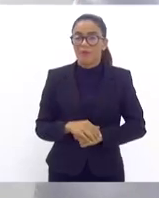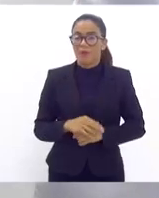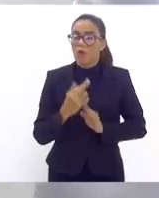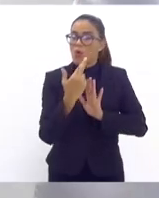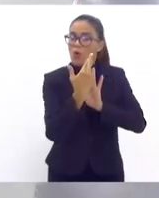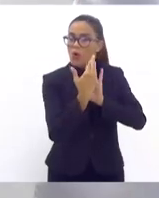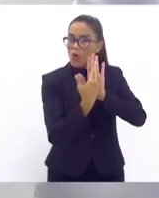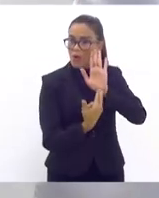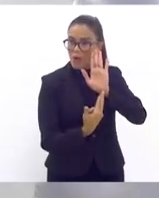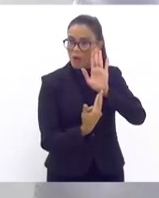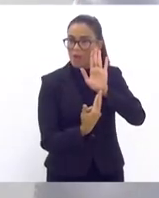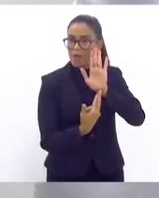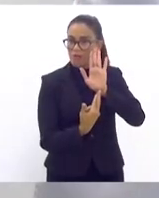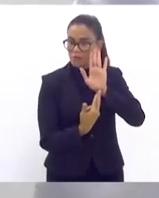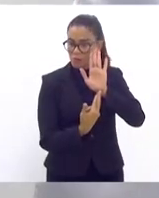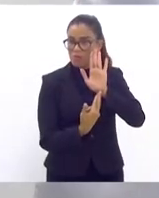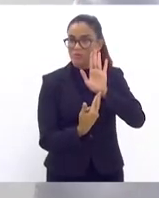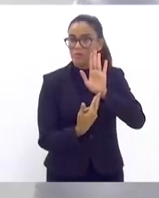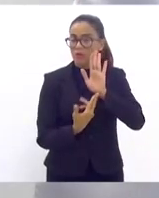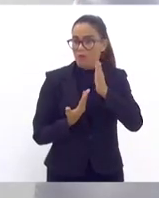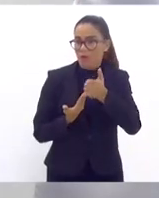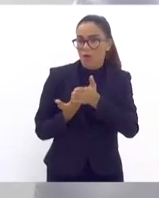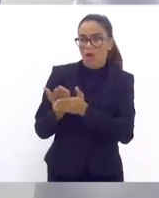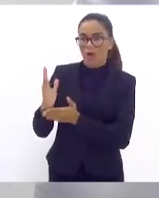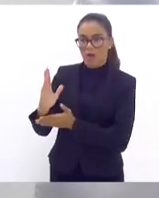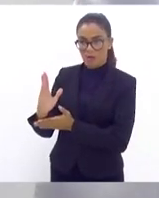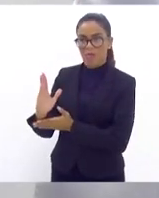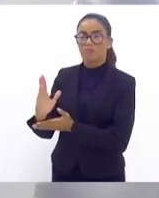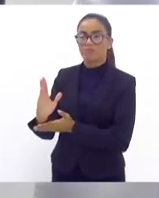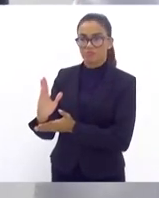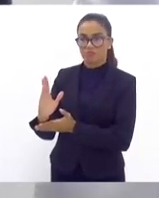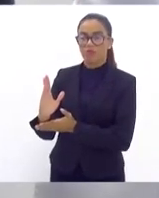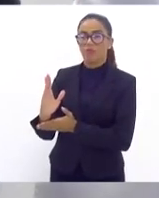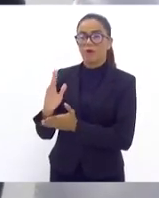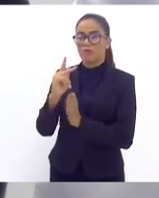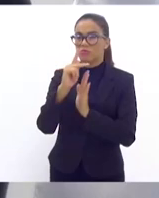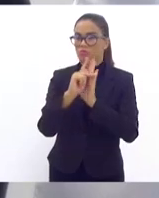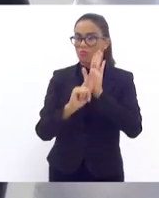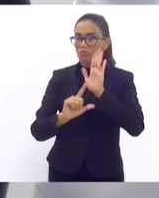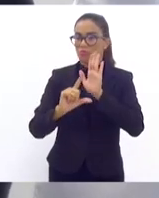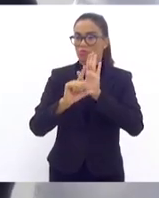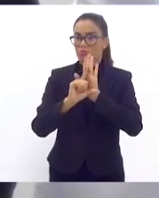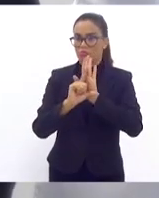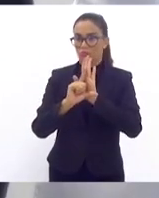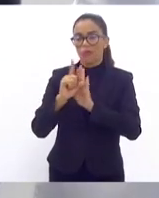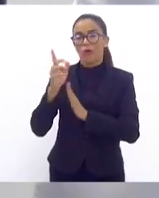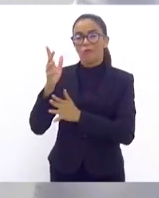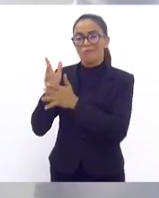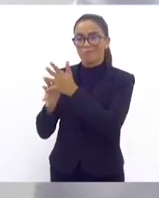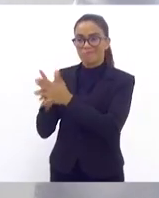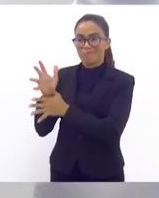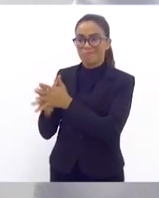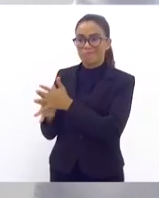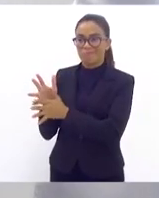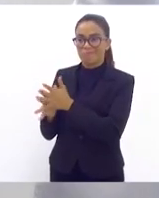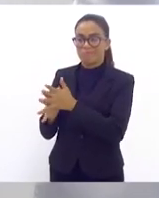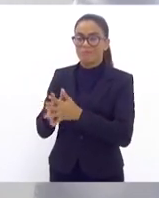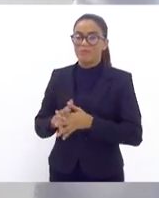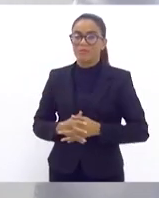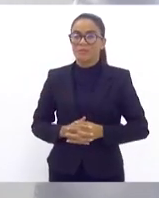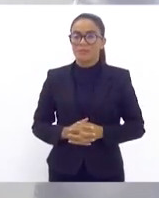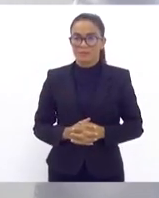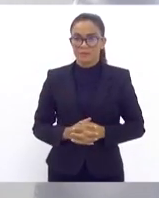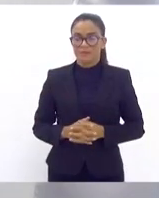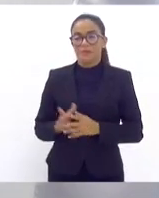dos relatores, os pareceres dos relatores foram aprovados e os projetos foram prejudicados.